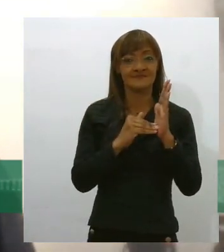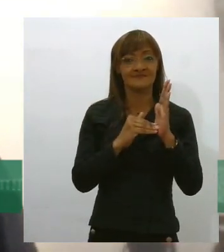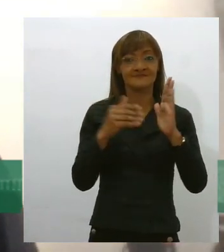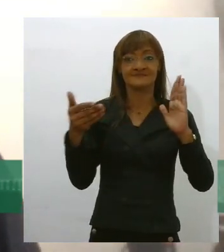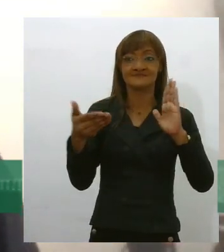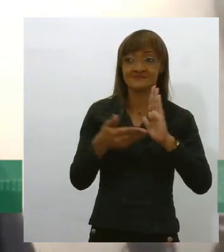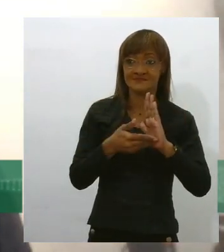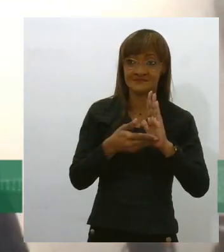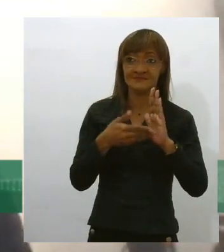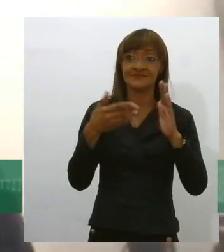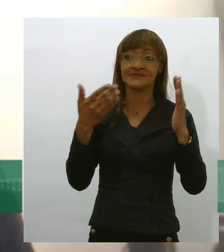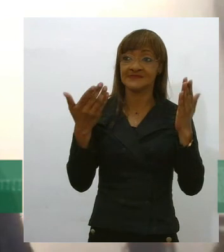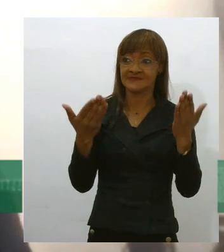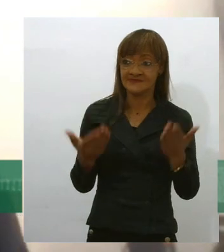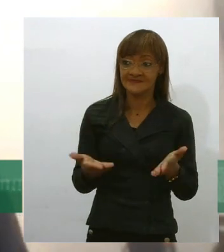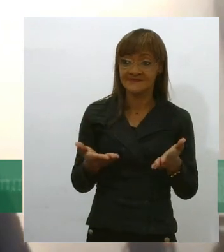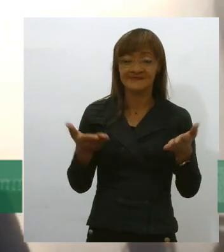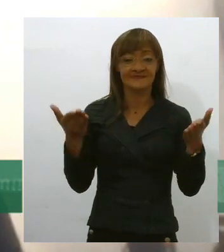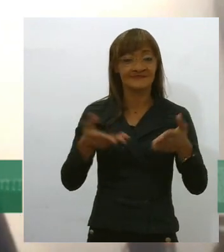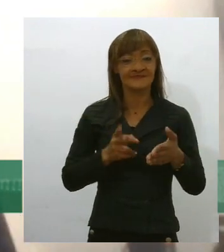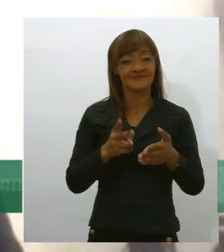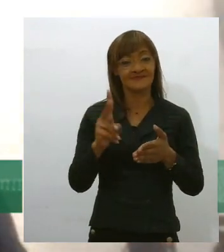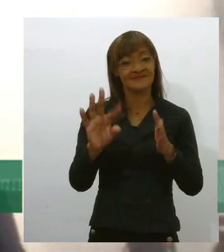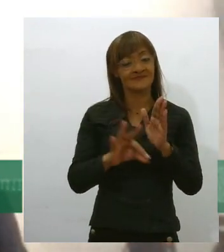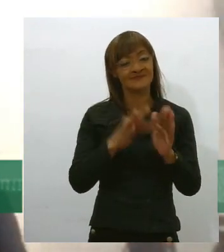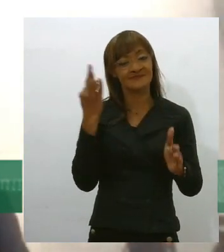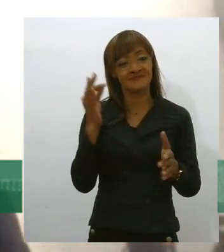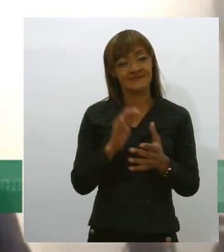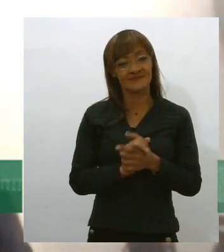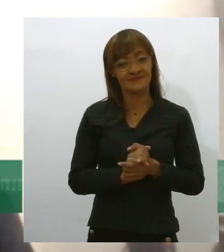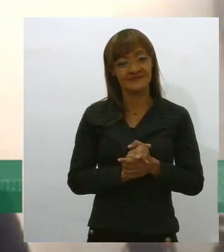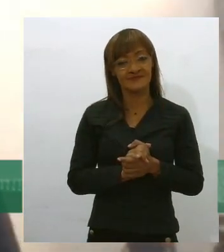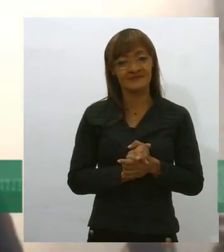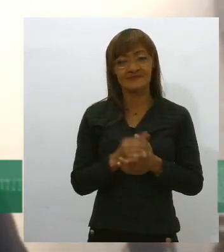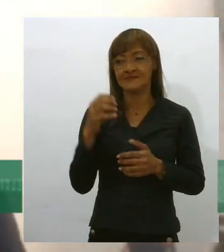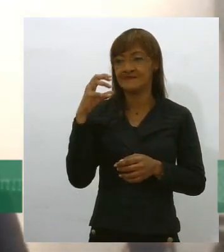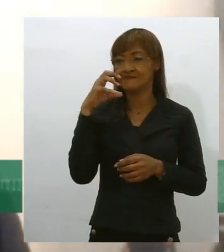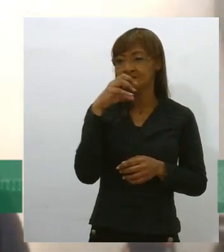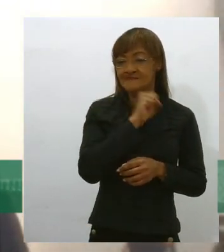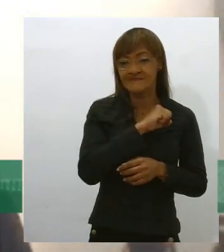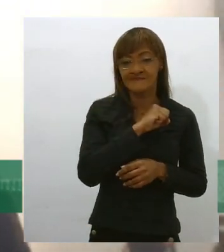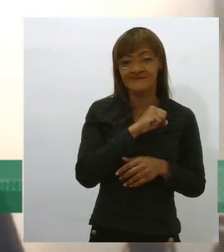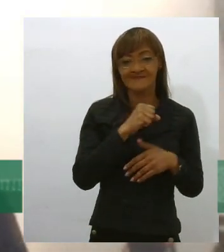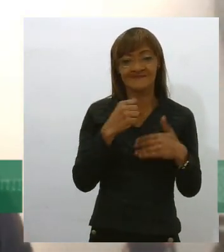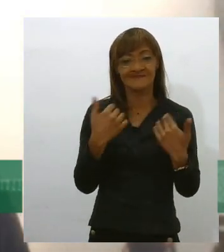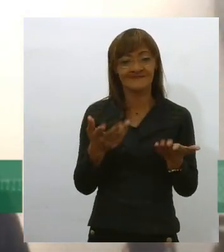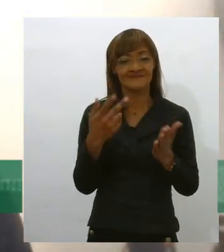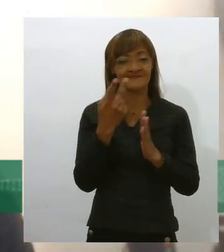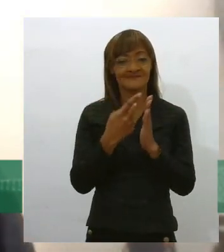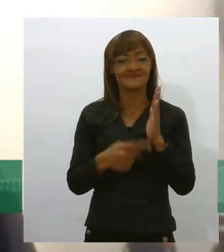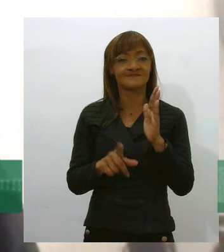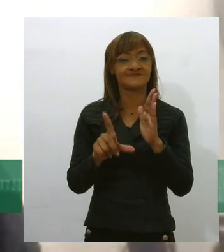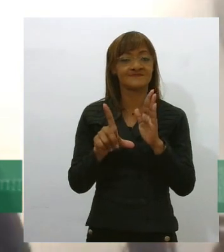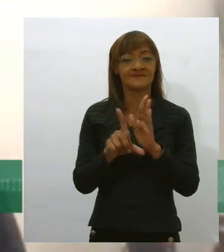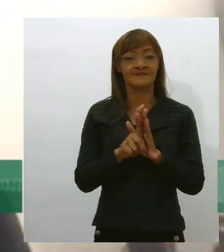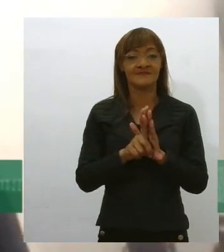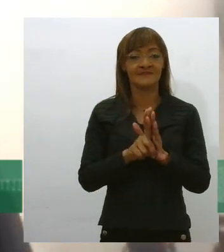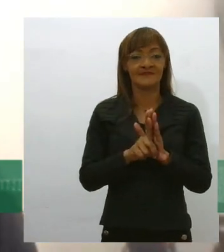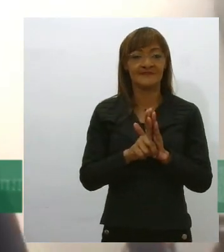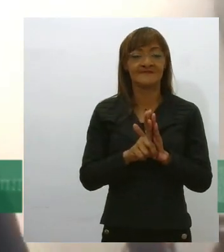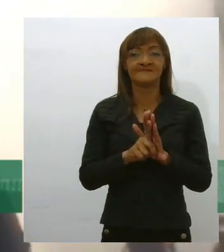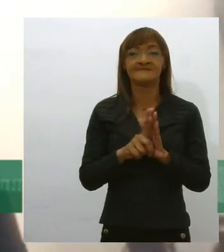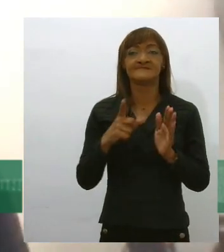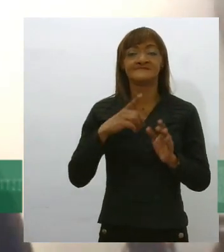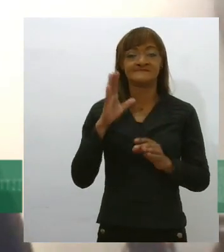Senado e chegue para São Então esse é o tempo recorde de um projeto de lei de tramitação o